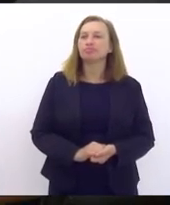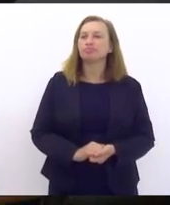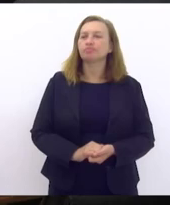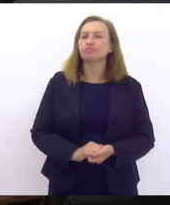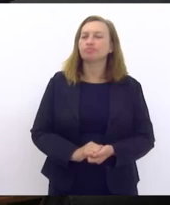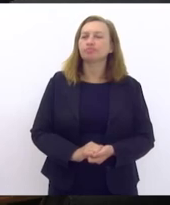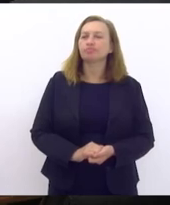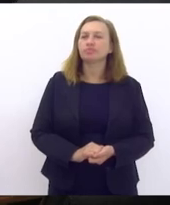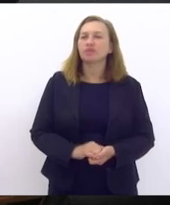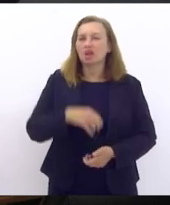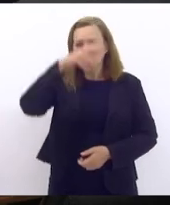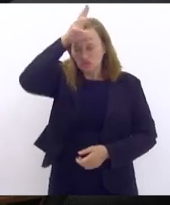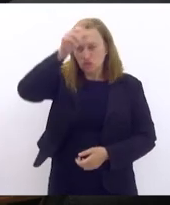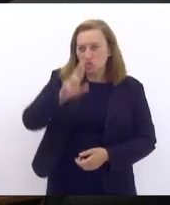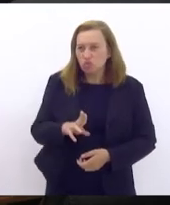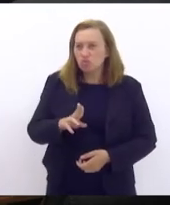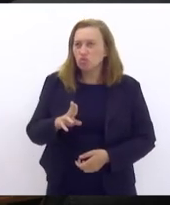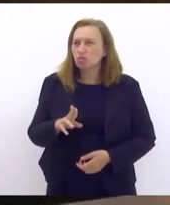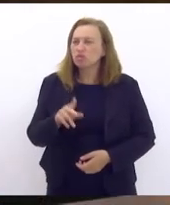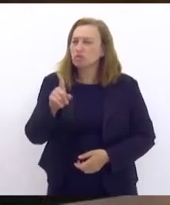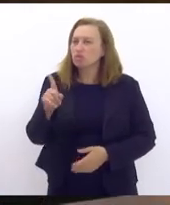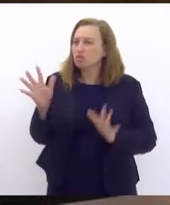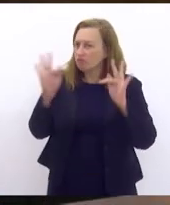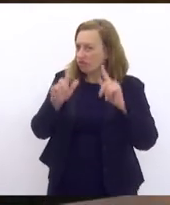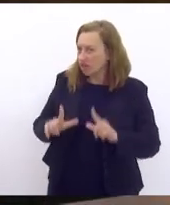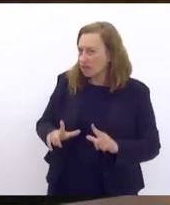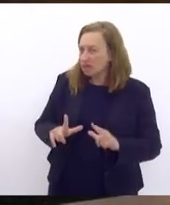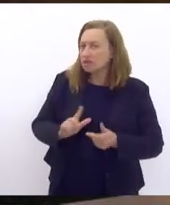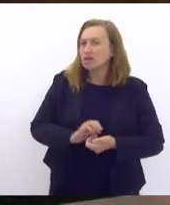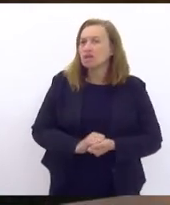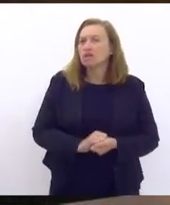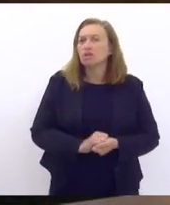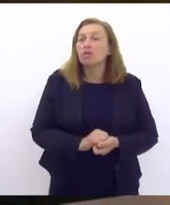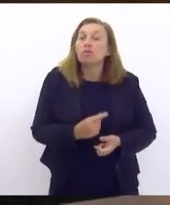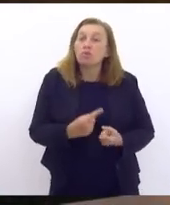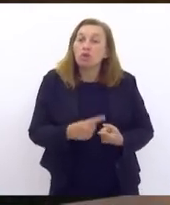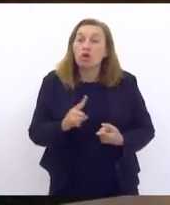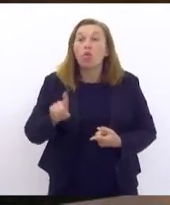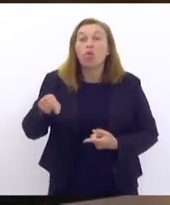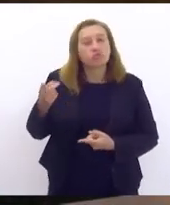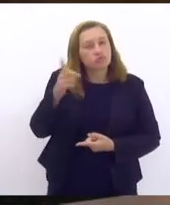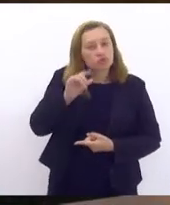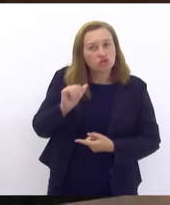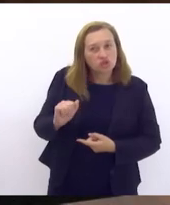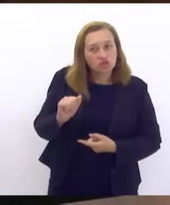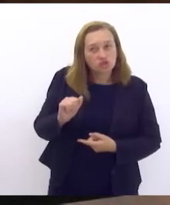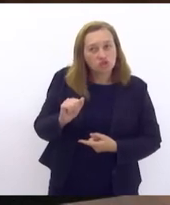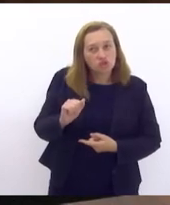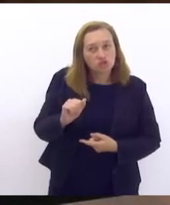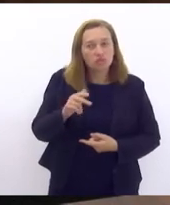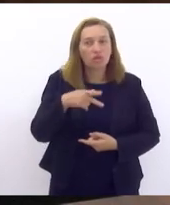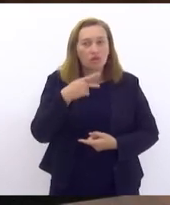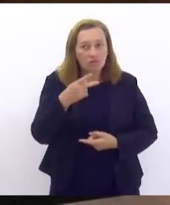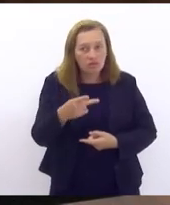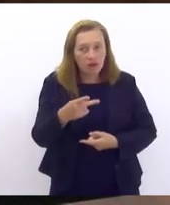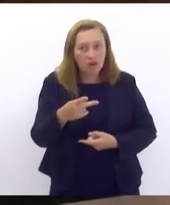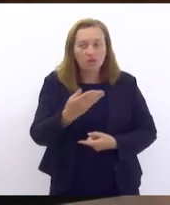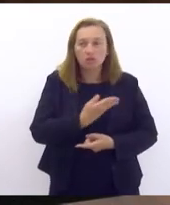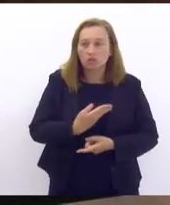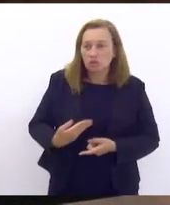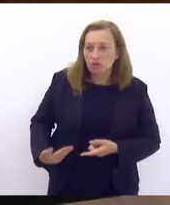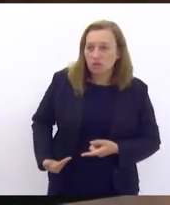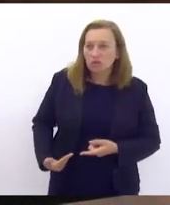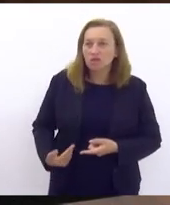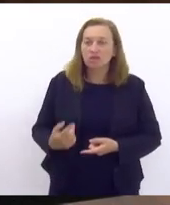E Tia Ju, a senhora foi muito feliz, porque outro dia, numa fala de um governador de